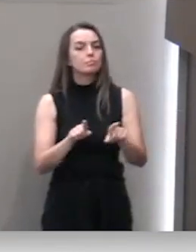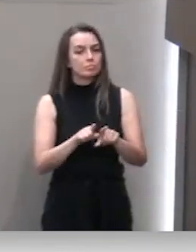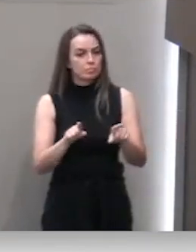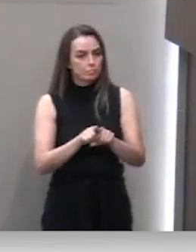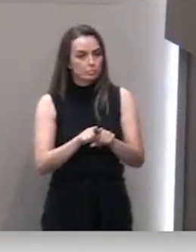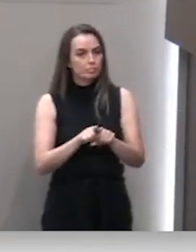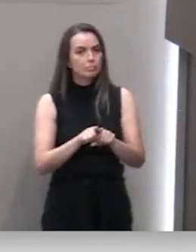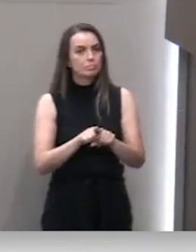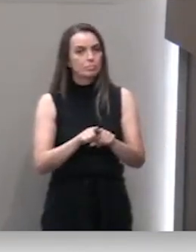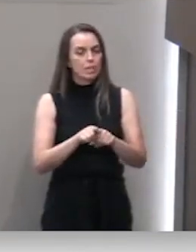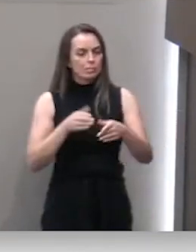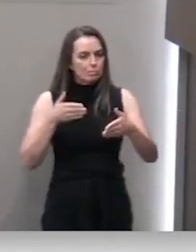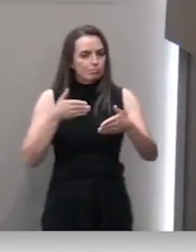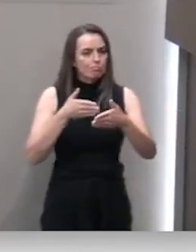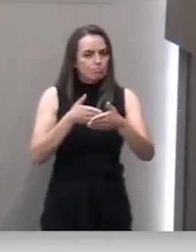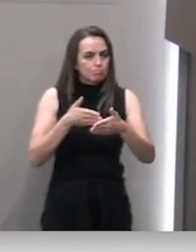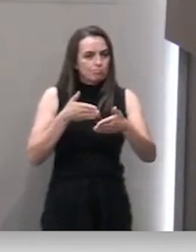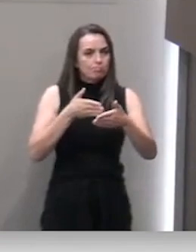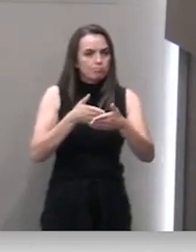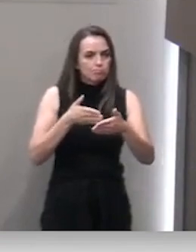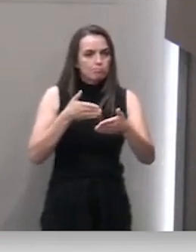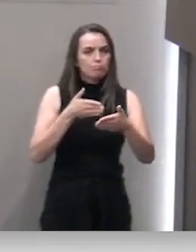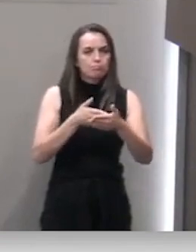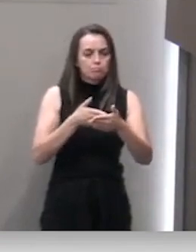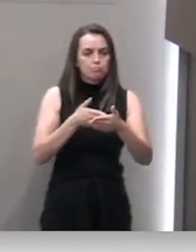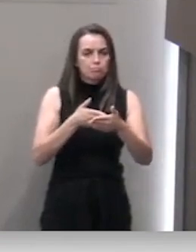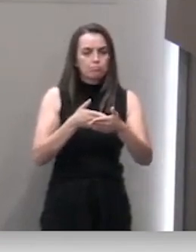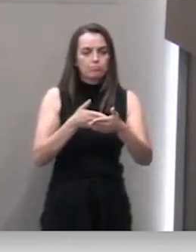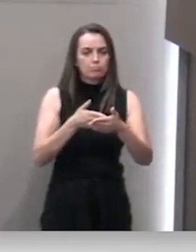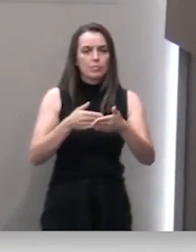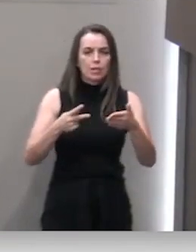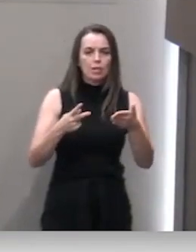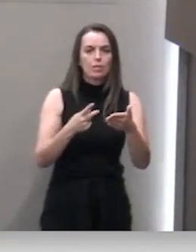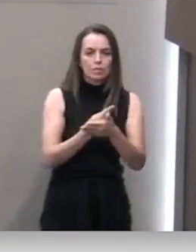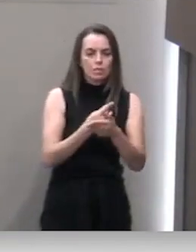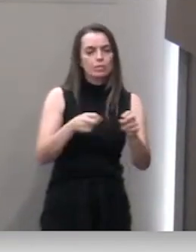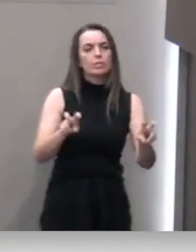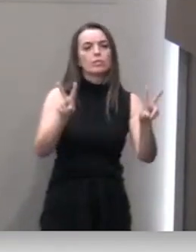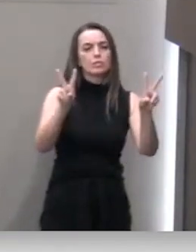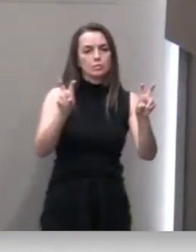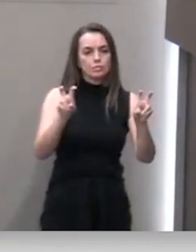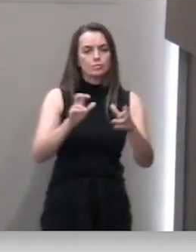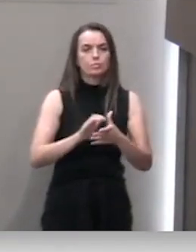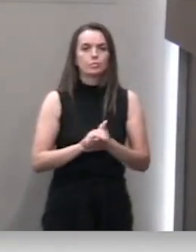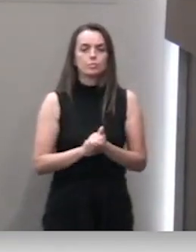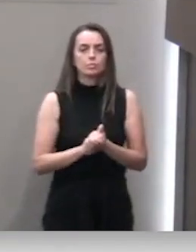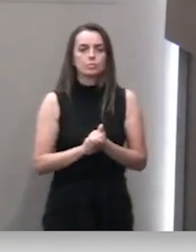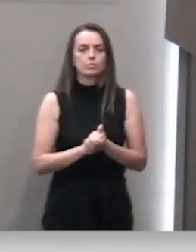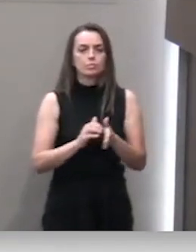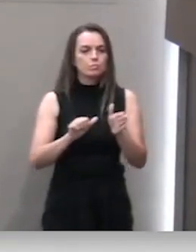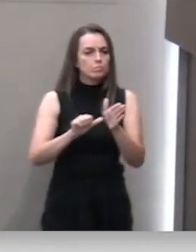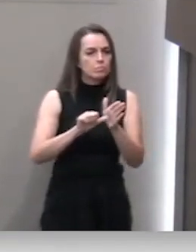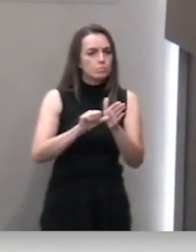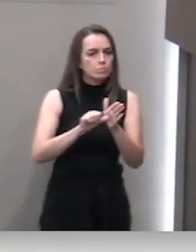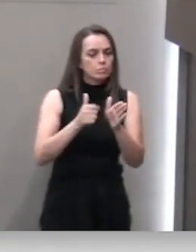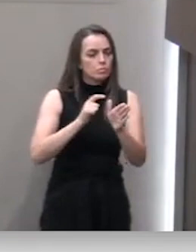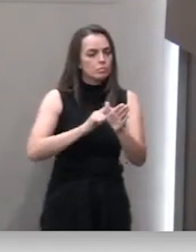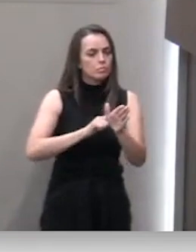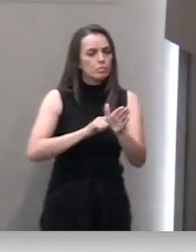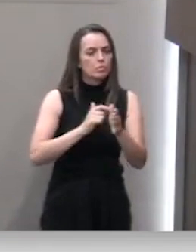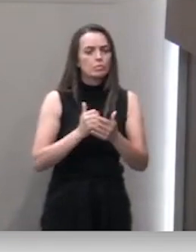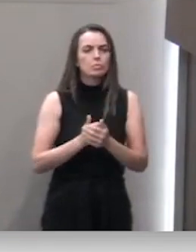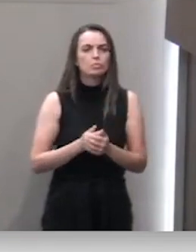certa resistência que aconteceu em relação ao tema. Num primeiro momento, o projeto de